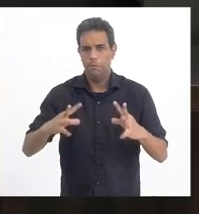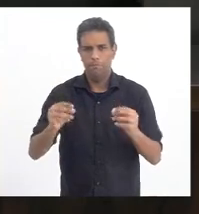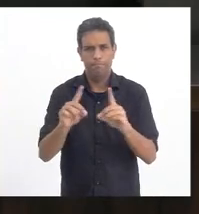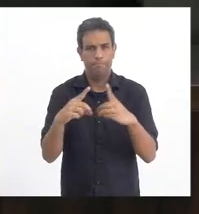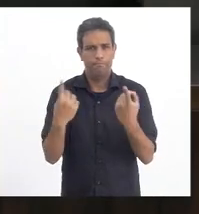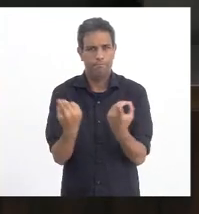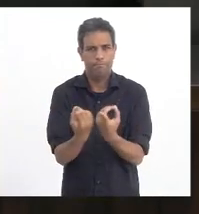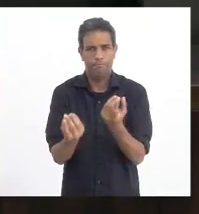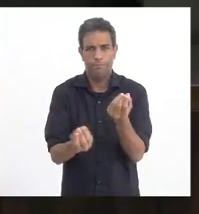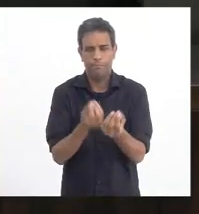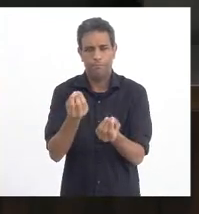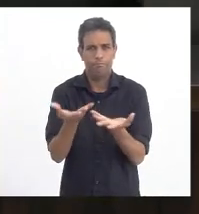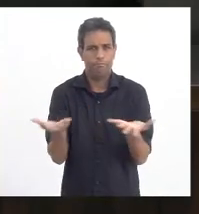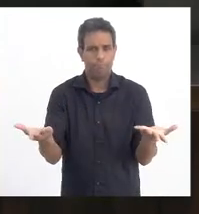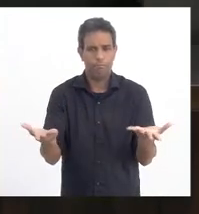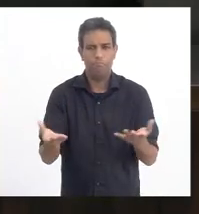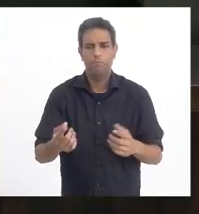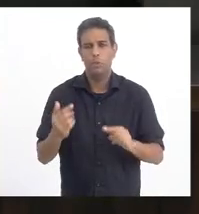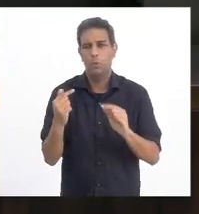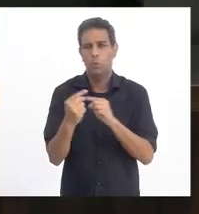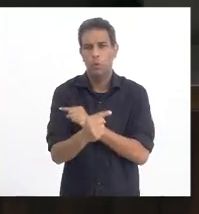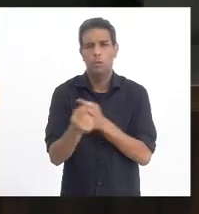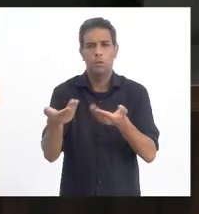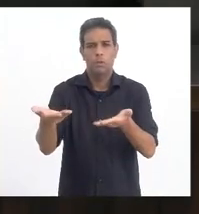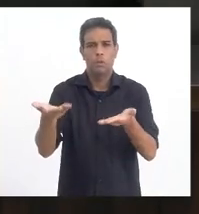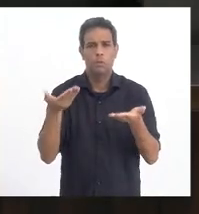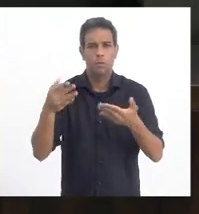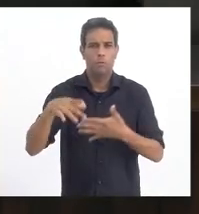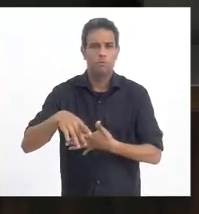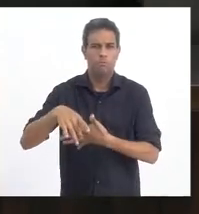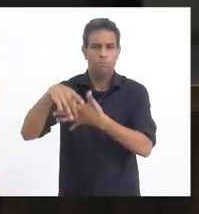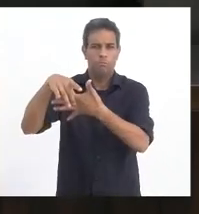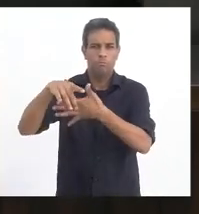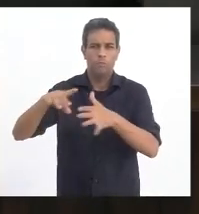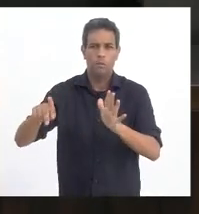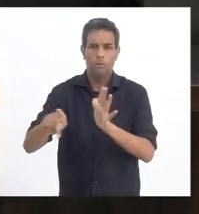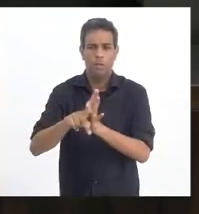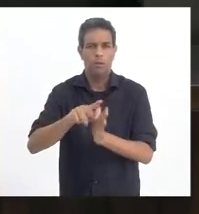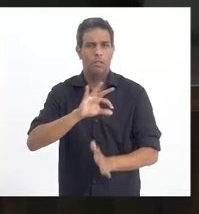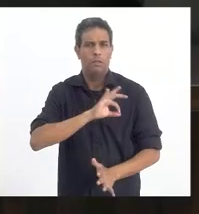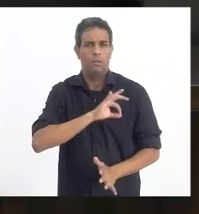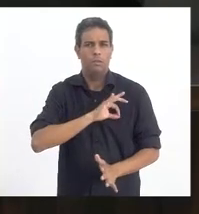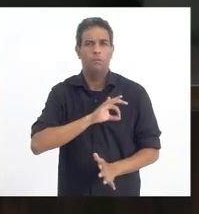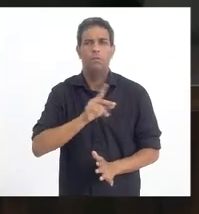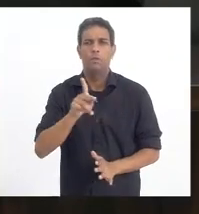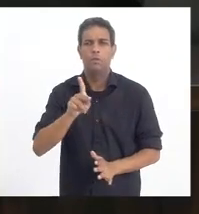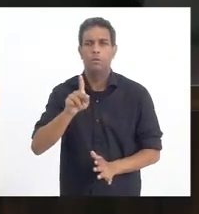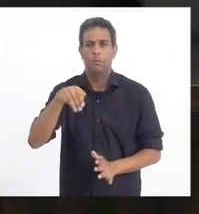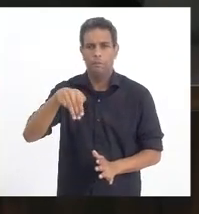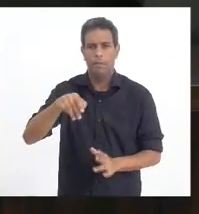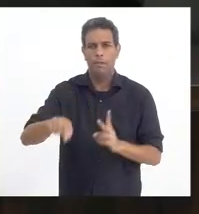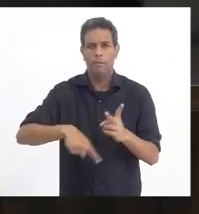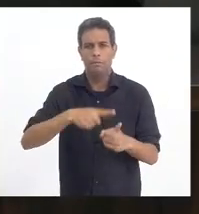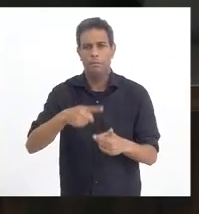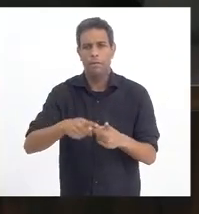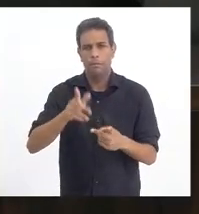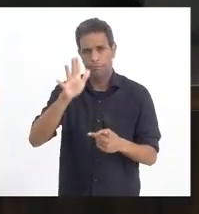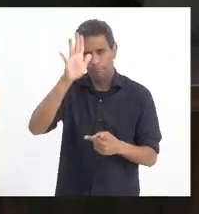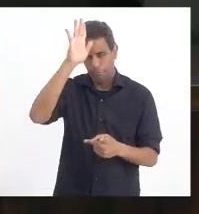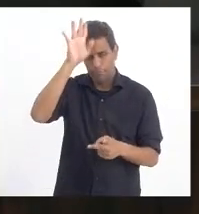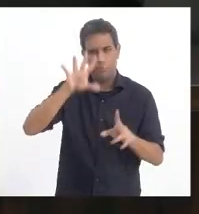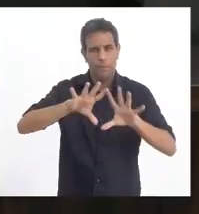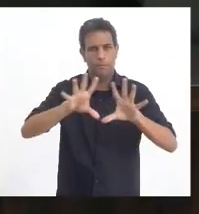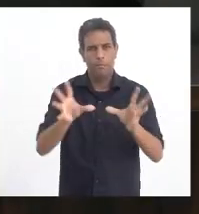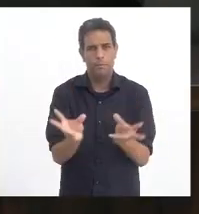não não Se quiserem eu queria chamar um representante da PM no representante corpo de bombeiro para